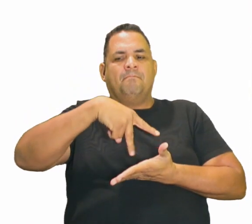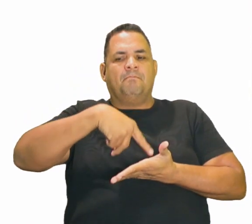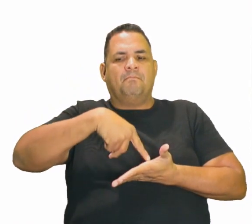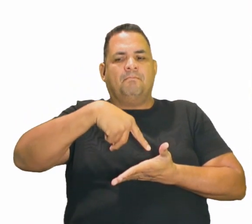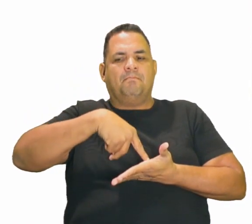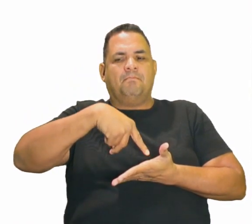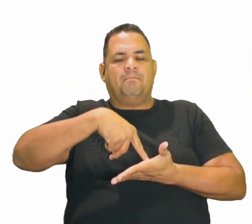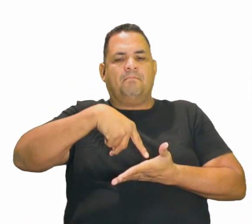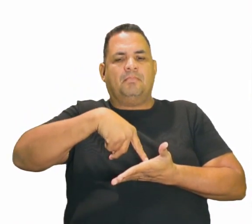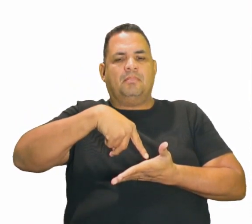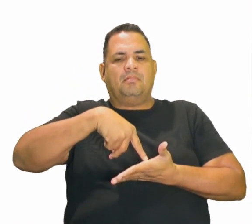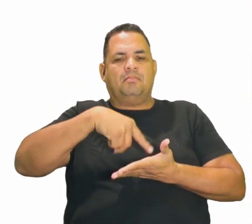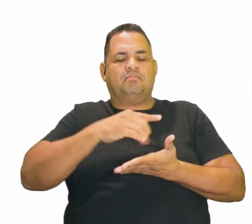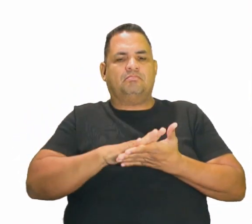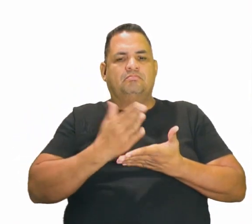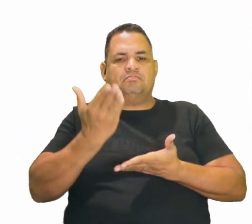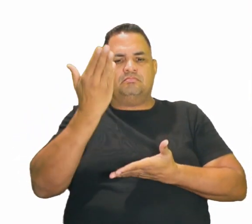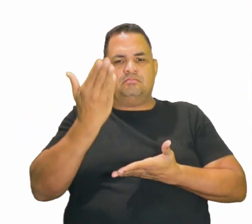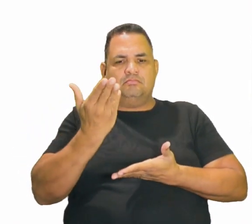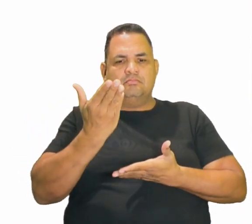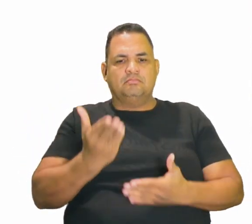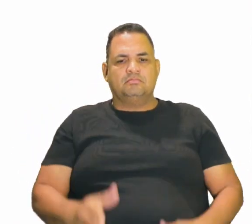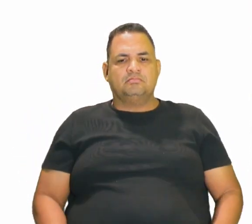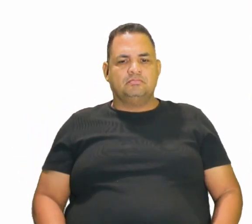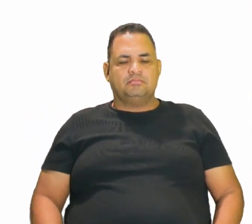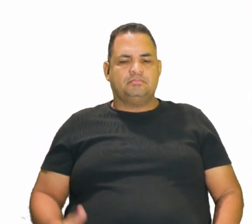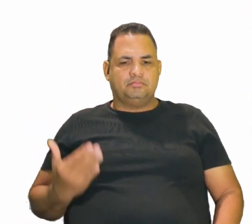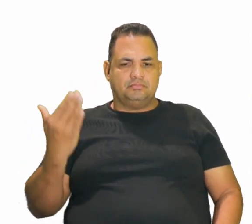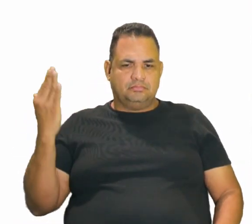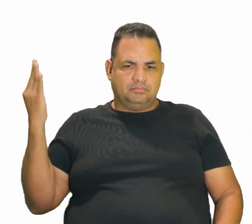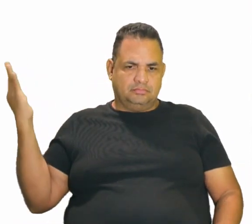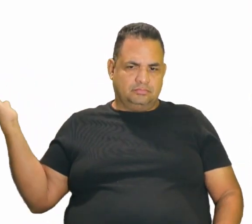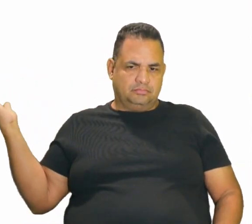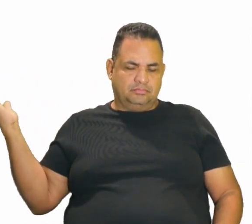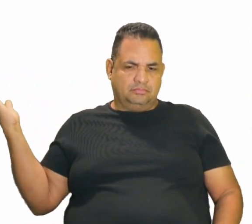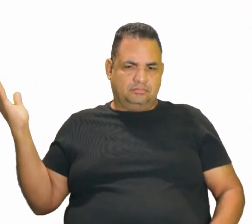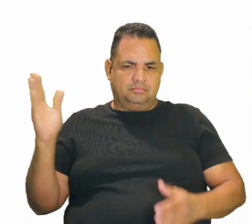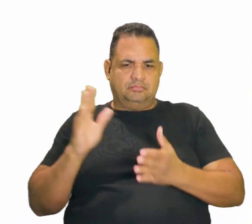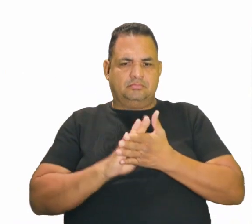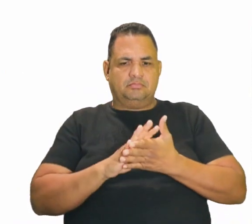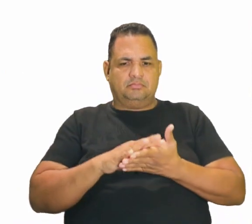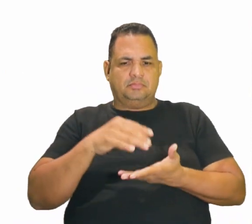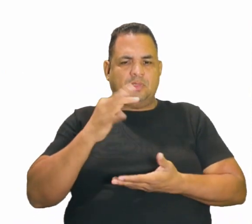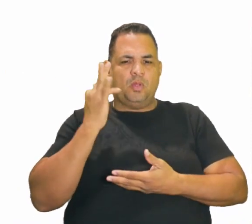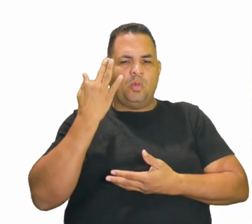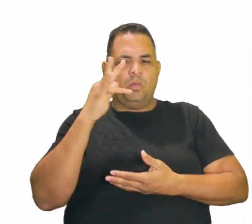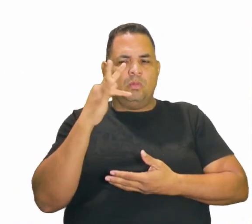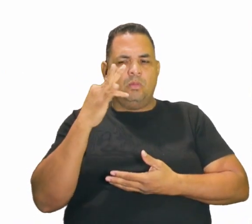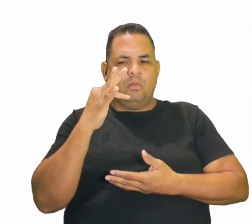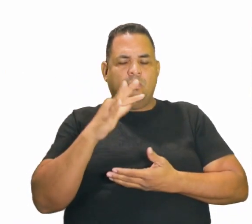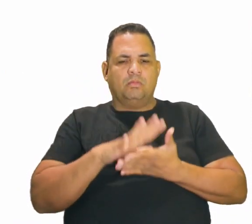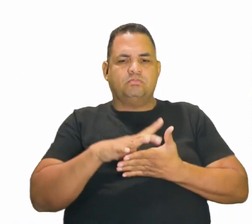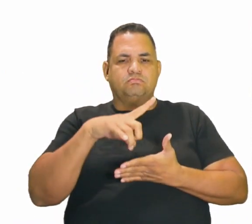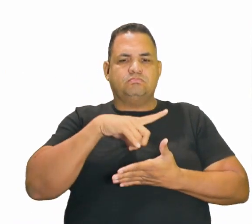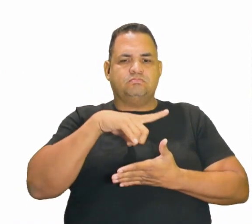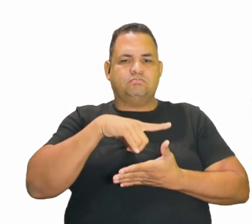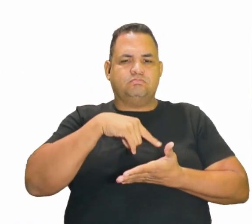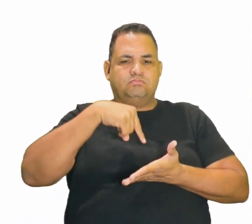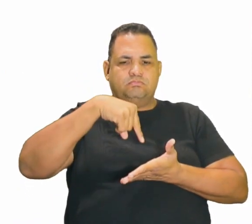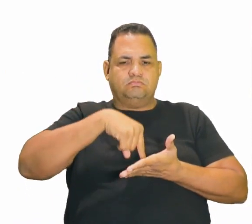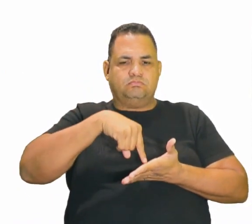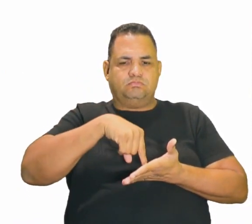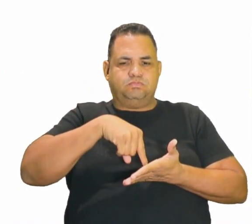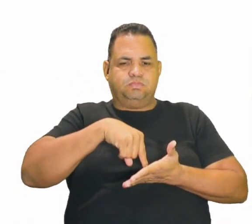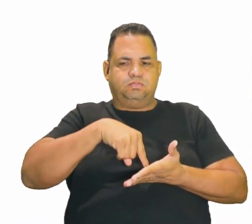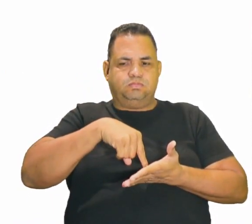né Isso aí é esse movimento aqui ele ele dói ele é dolorido prejudica ali as